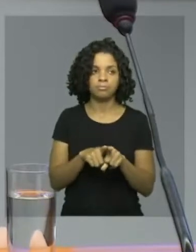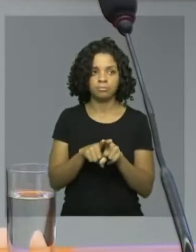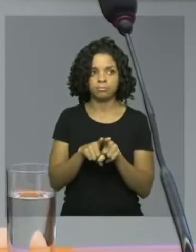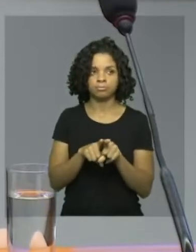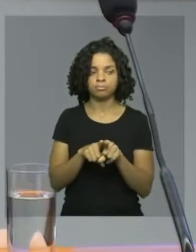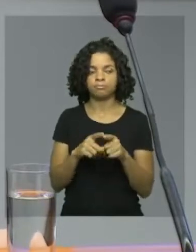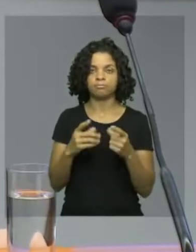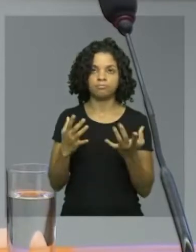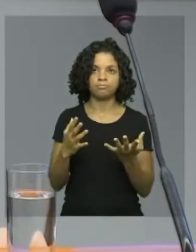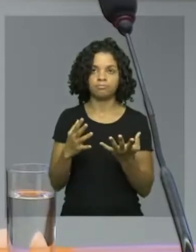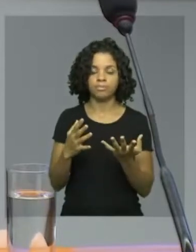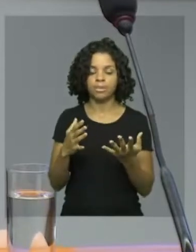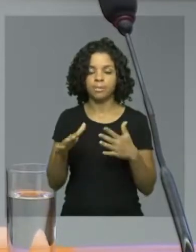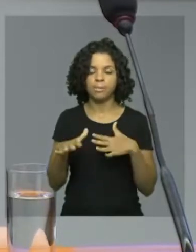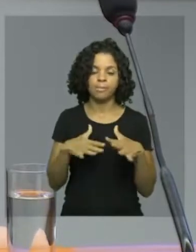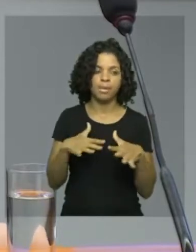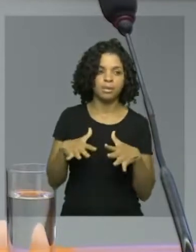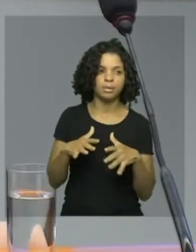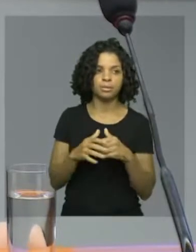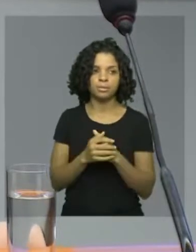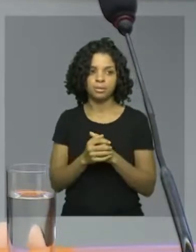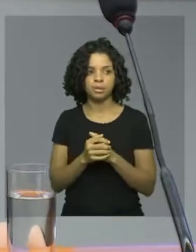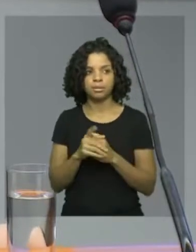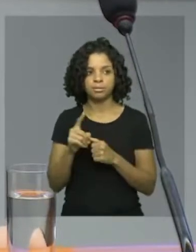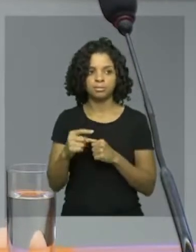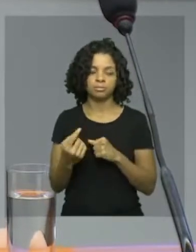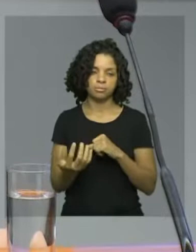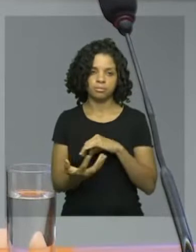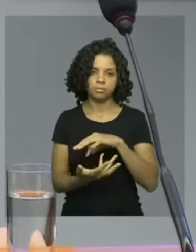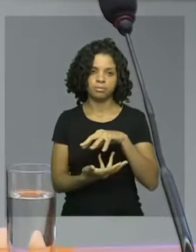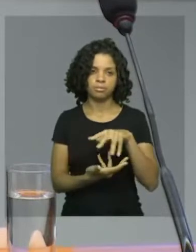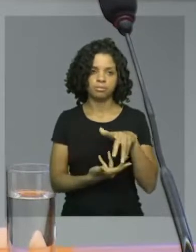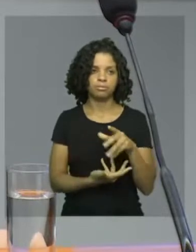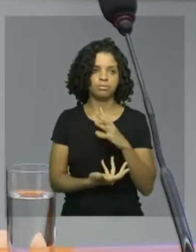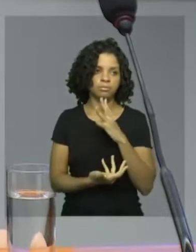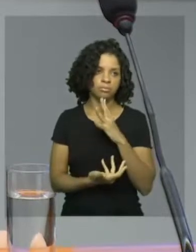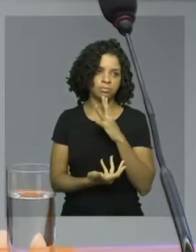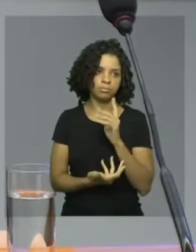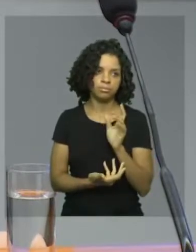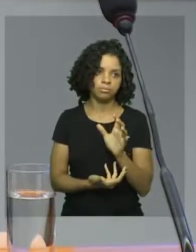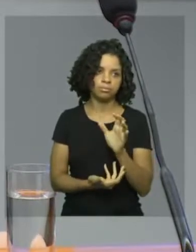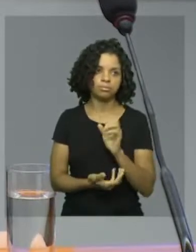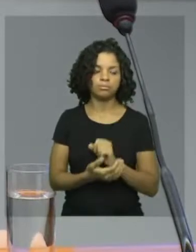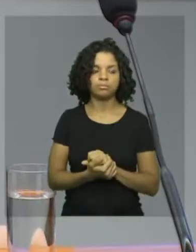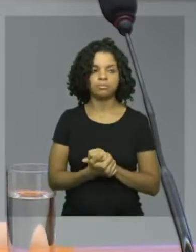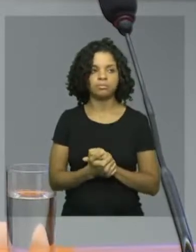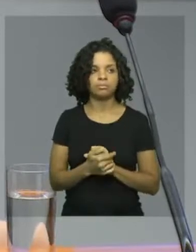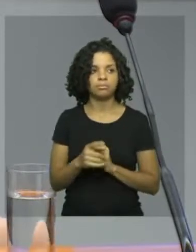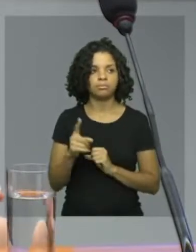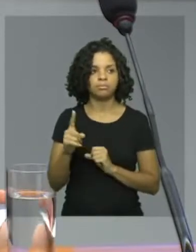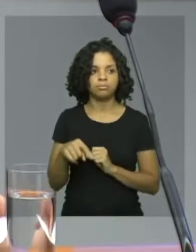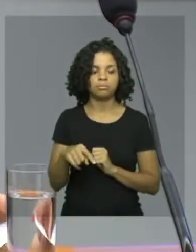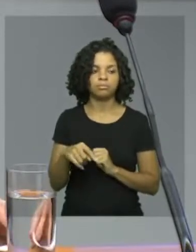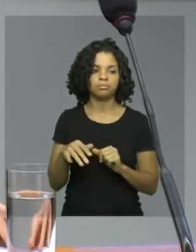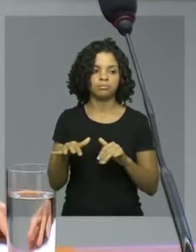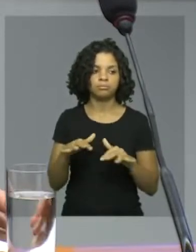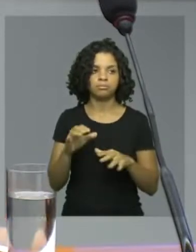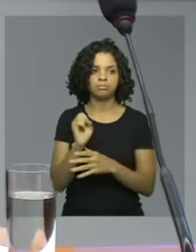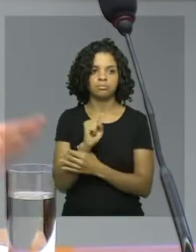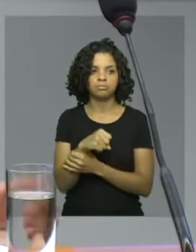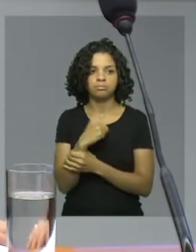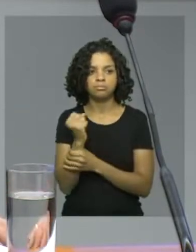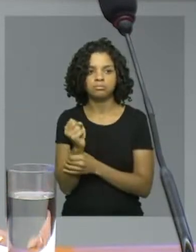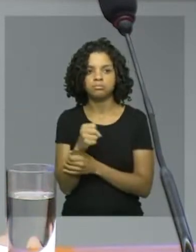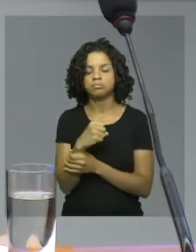como atualmente é chamado internacionalmente, ou transtorno de hipermobilidade articular, síndrome